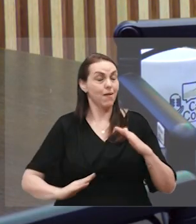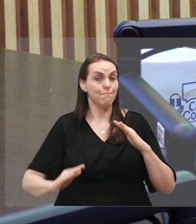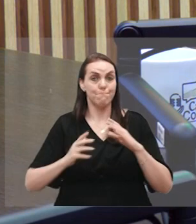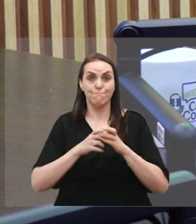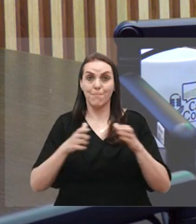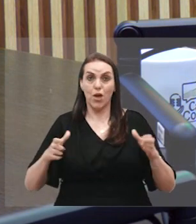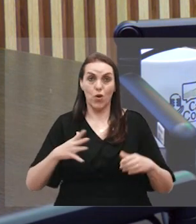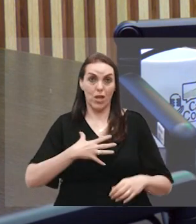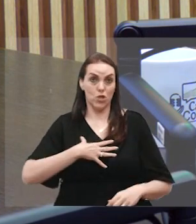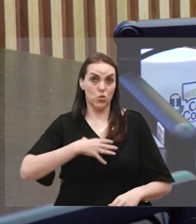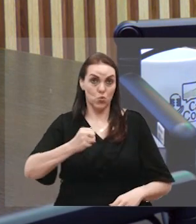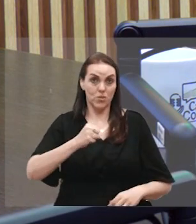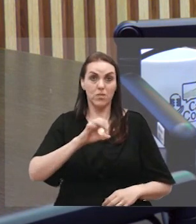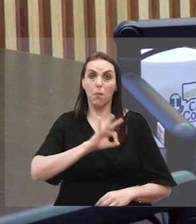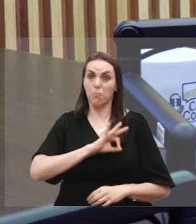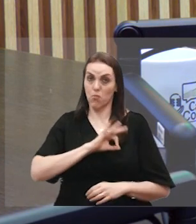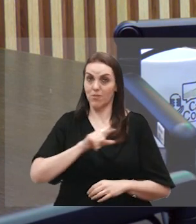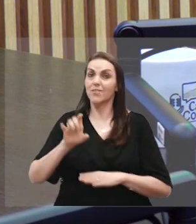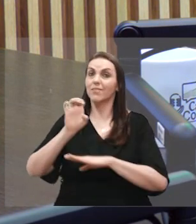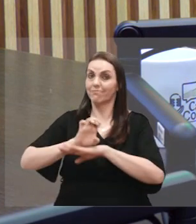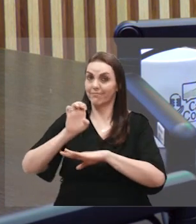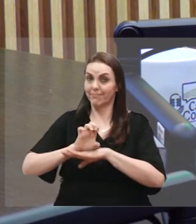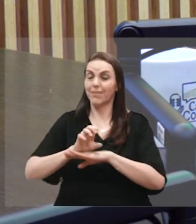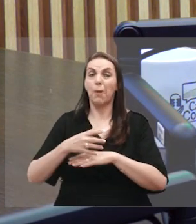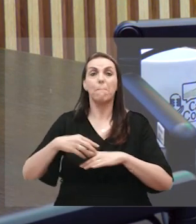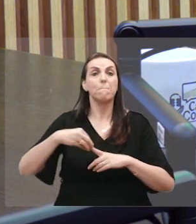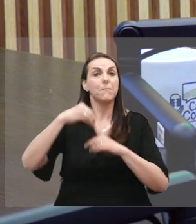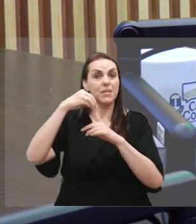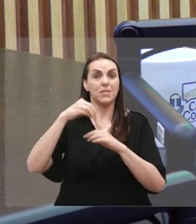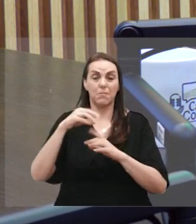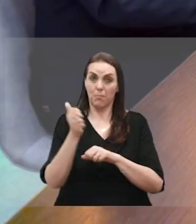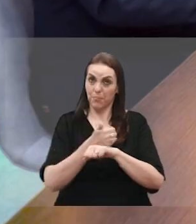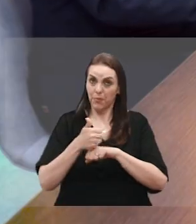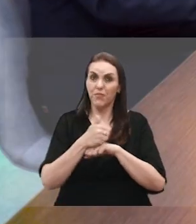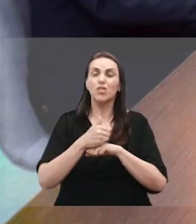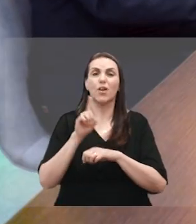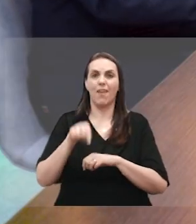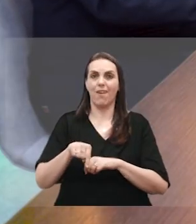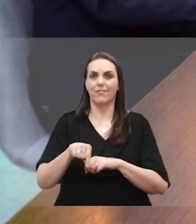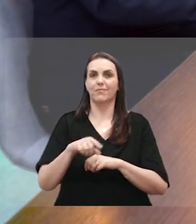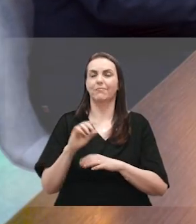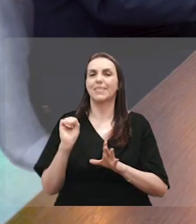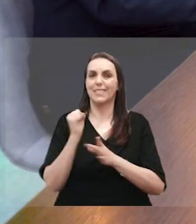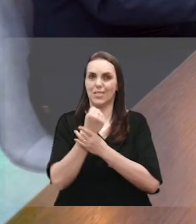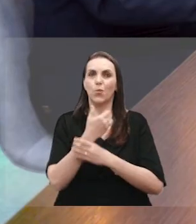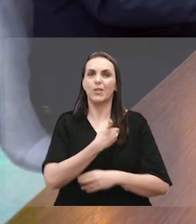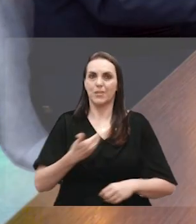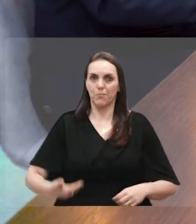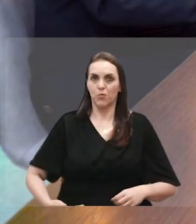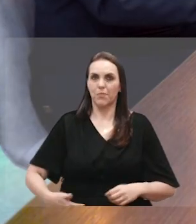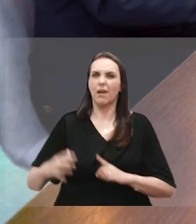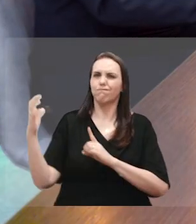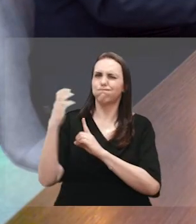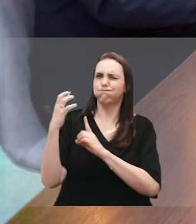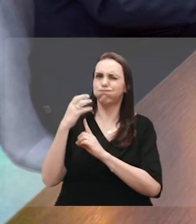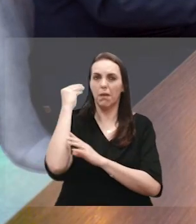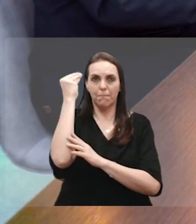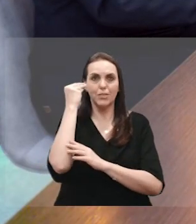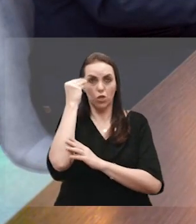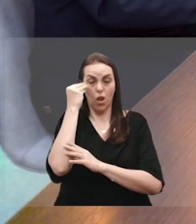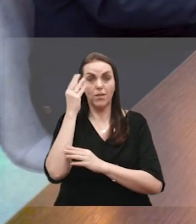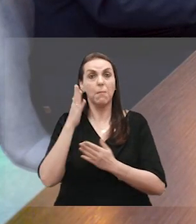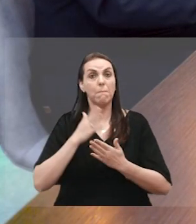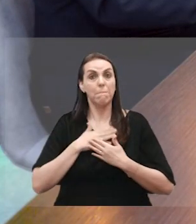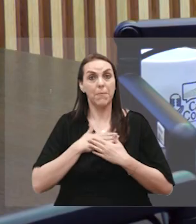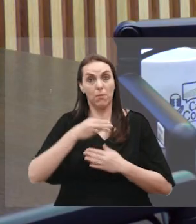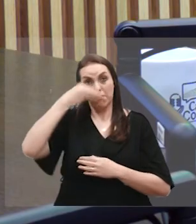suicídios atualmente na polícia do nosso estado e principalmente nos profissionais de segurança pública. Pressão psicológica. Eu até perdi um